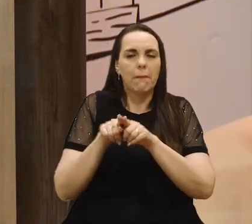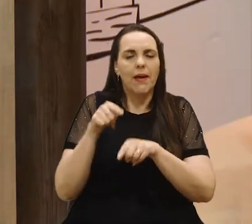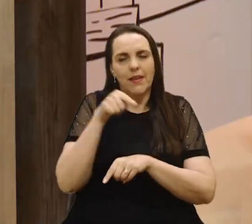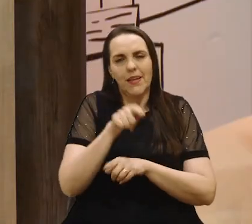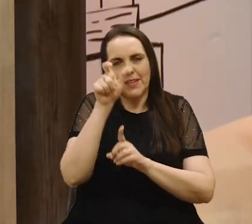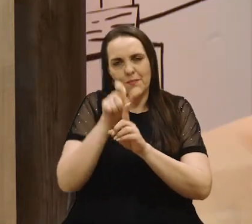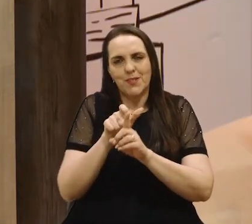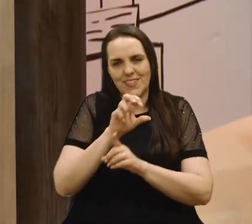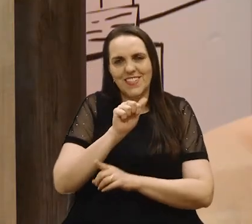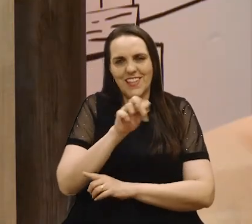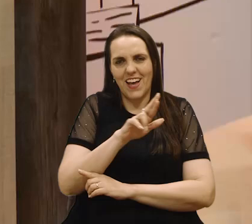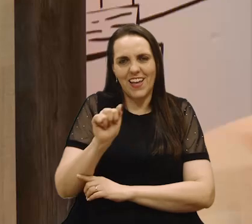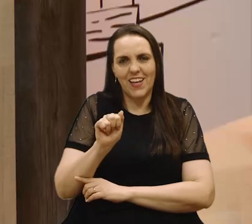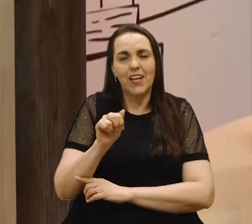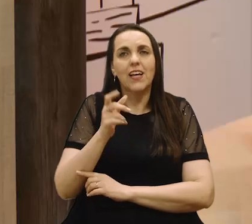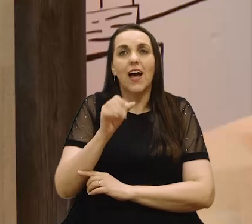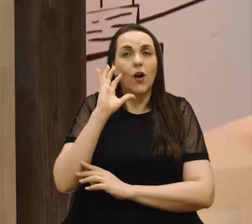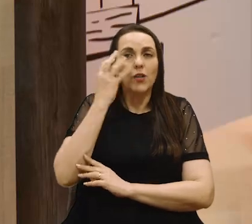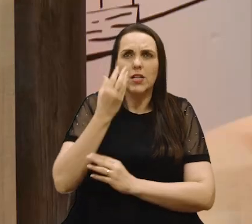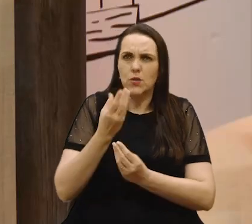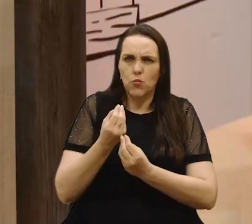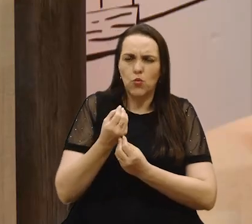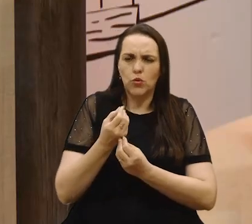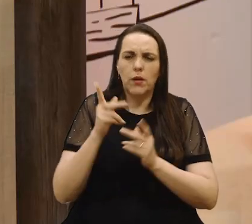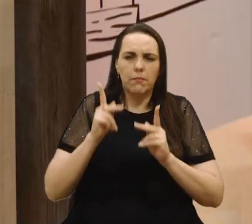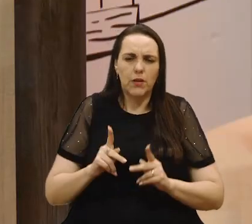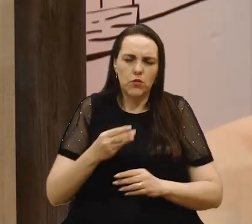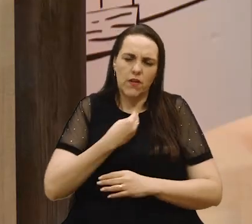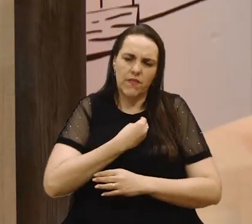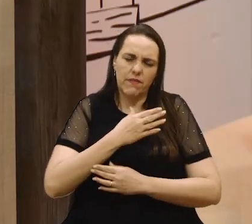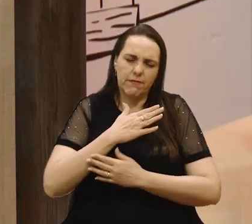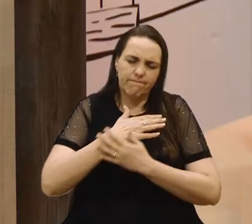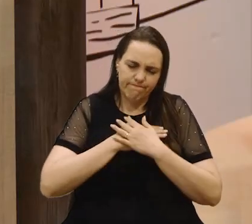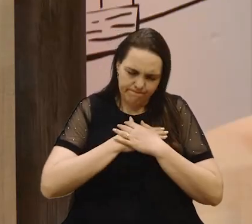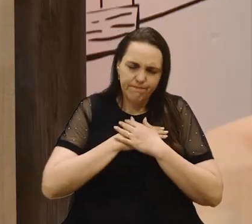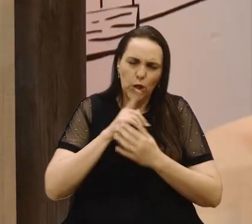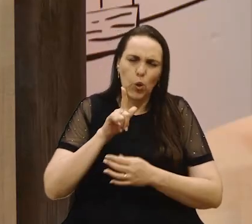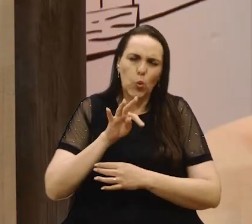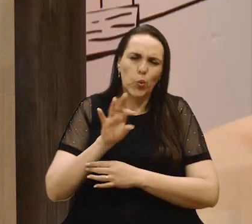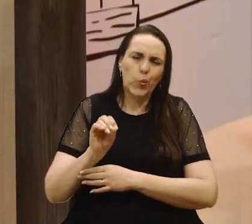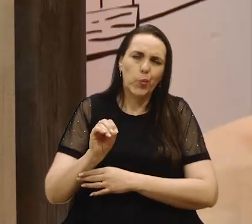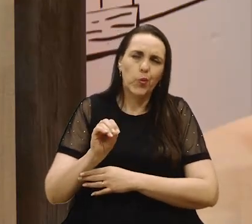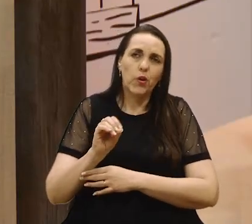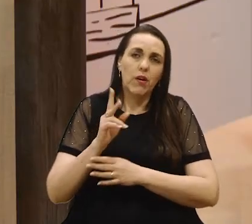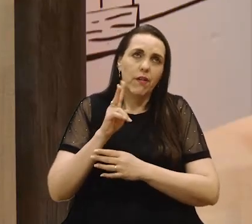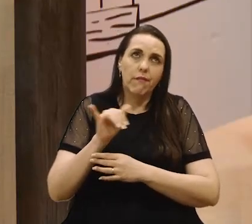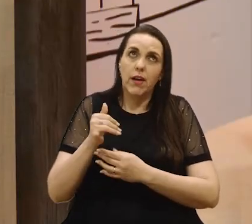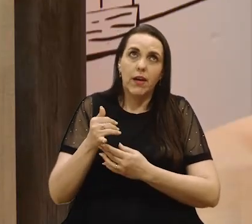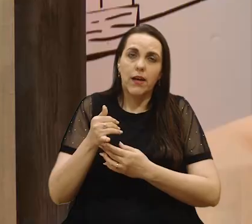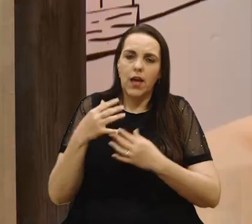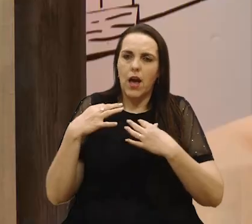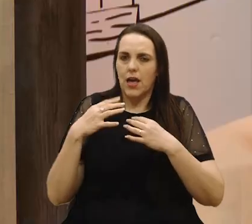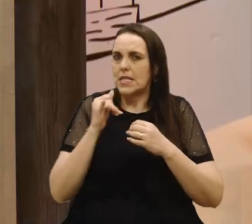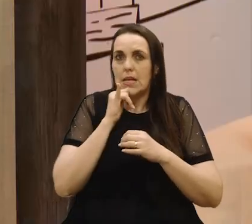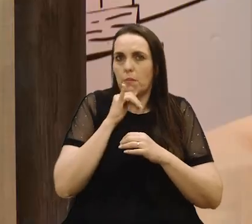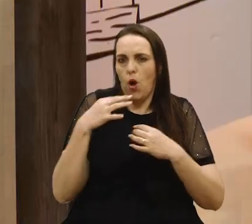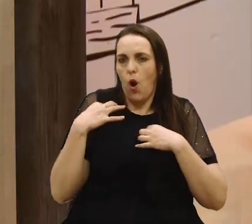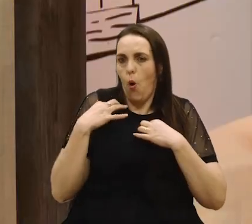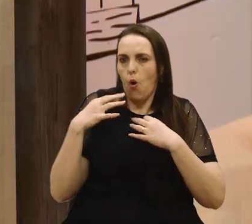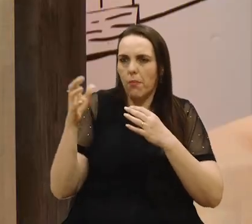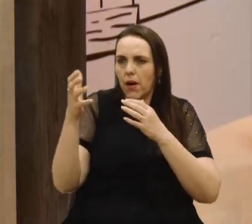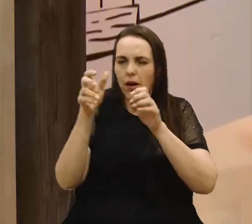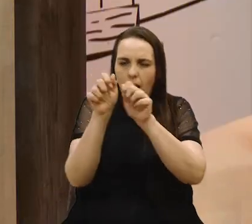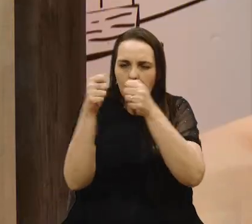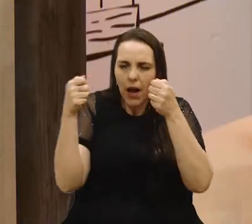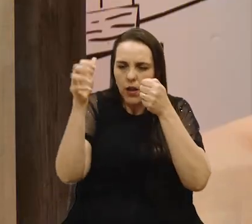dela também. E é isso que acontece muito, principalmente para quem vive luto, que é, vai tirar as roupas da pessoa